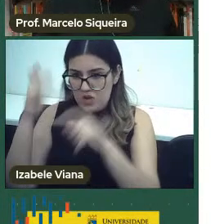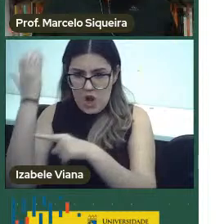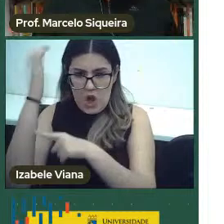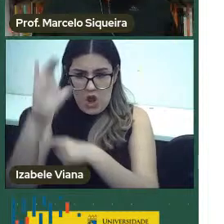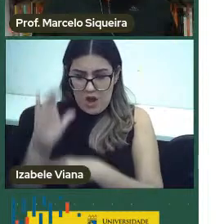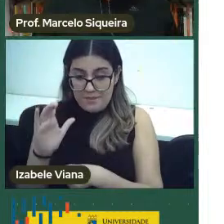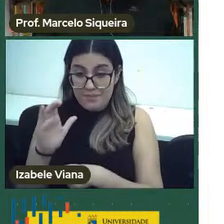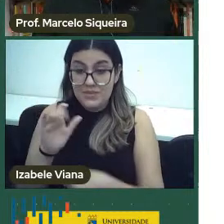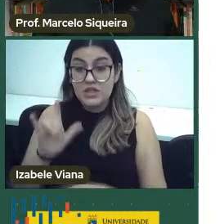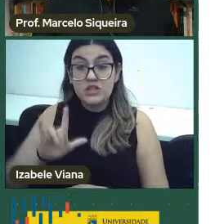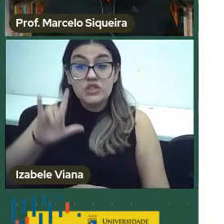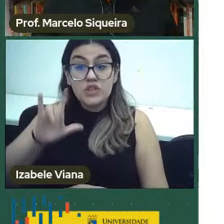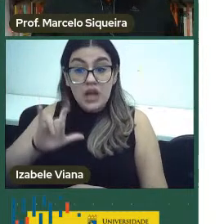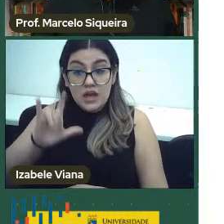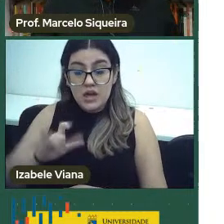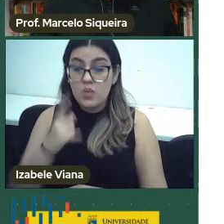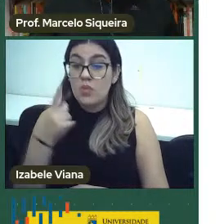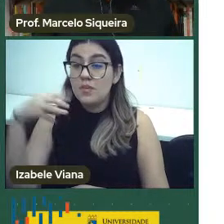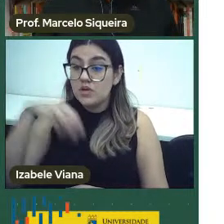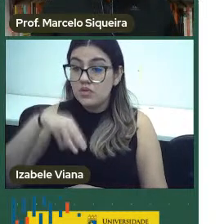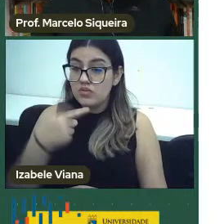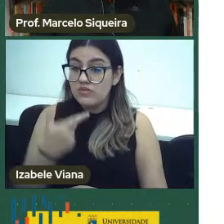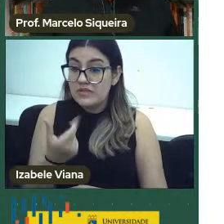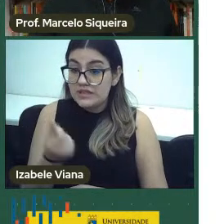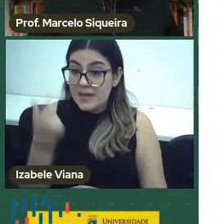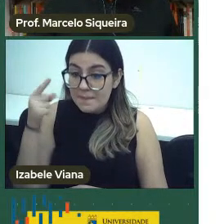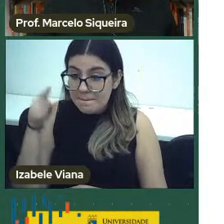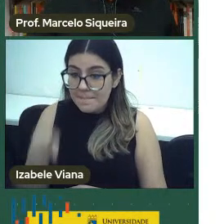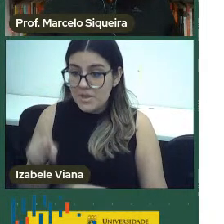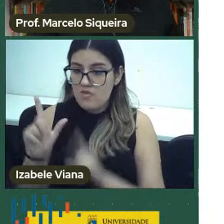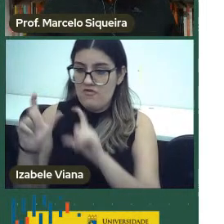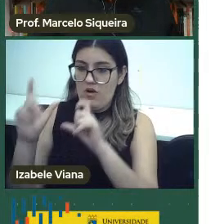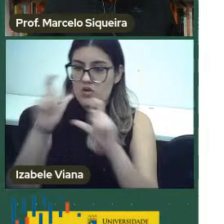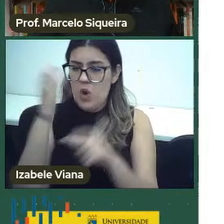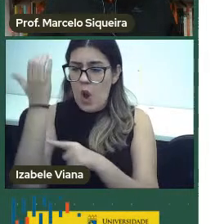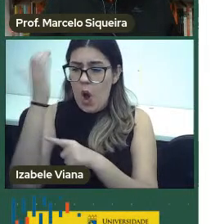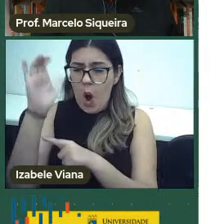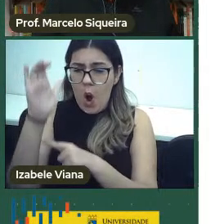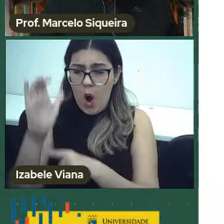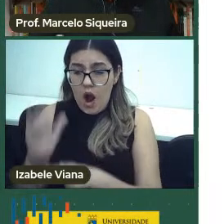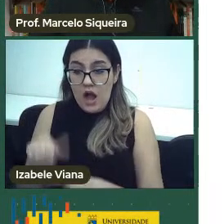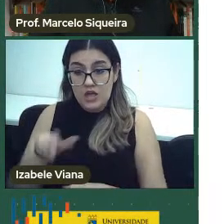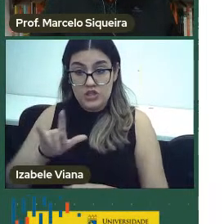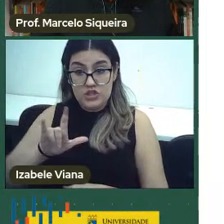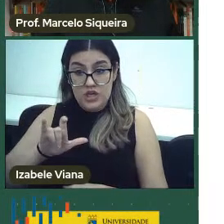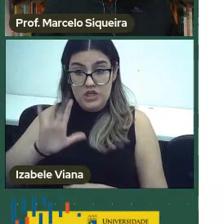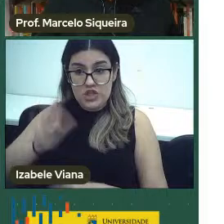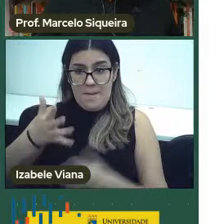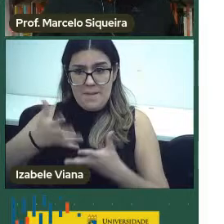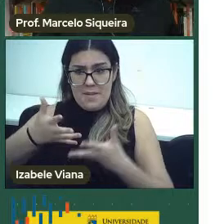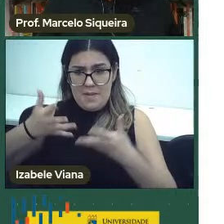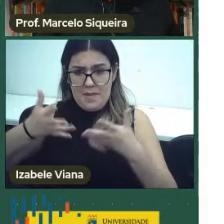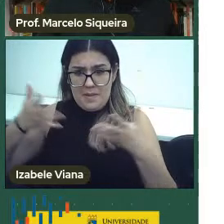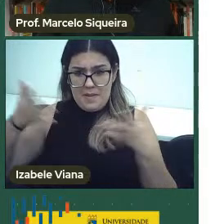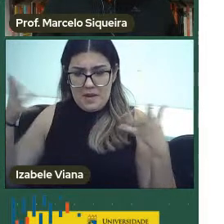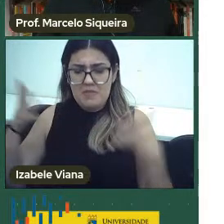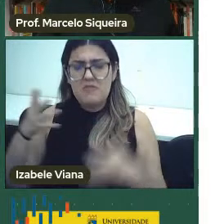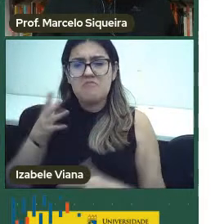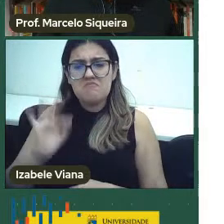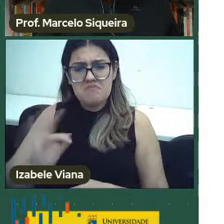mil fotografias por minuto. Lembrando que o Instagram vem crescendo de forma exponencial e em breve vai ultrapassar o